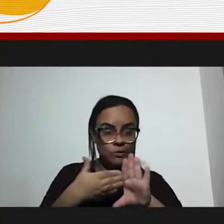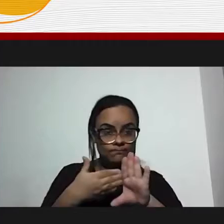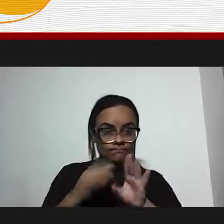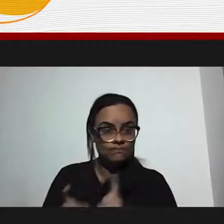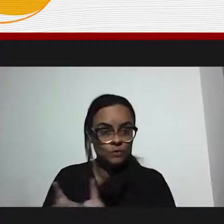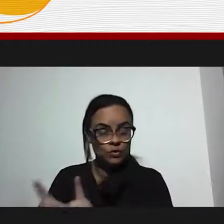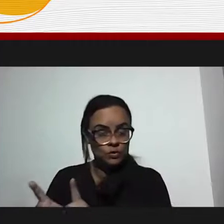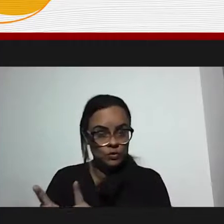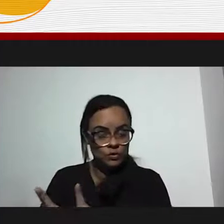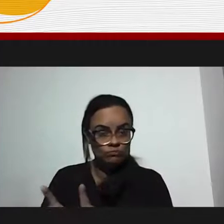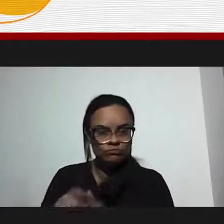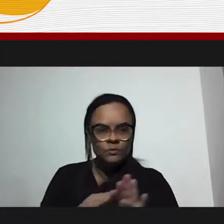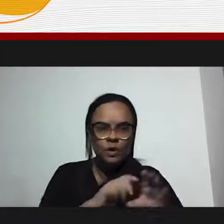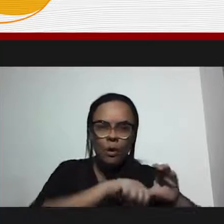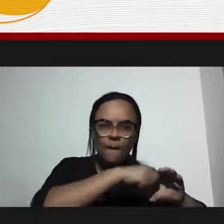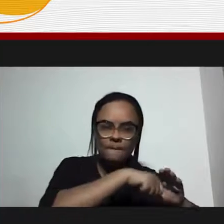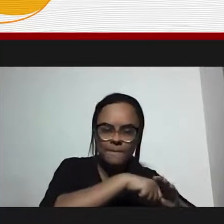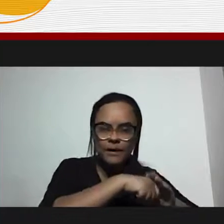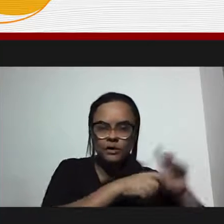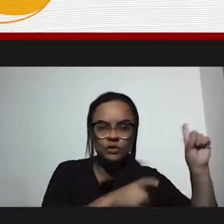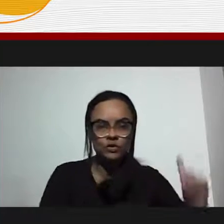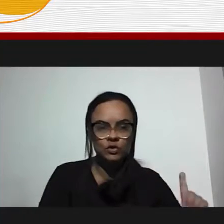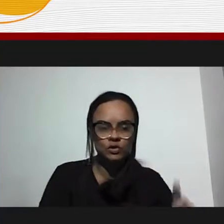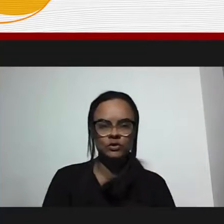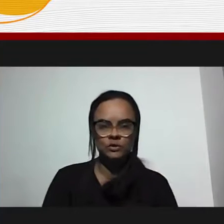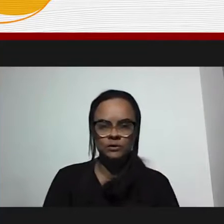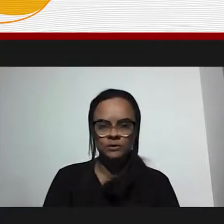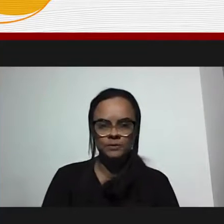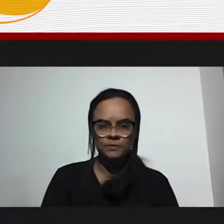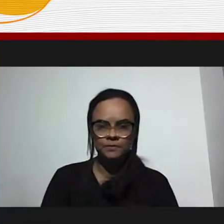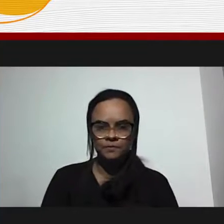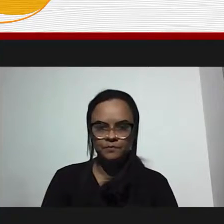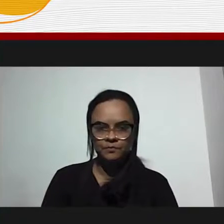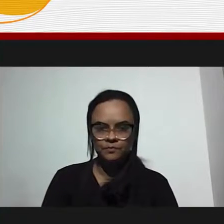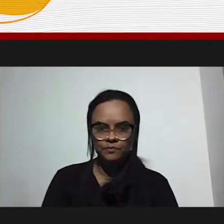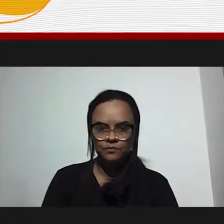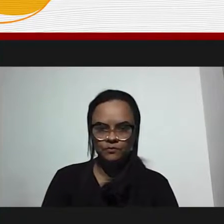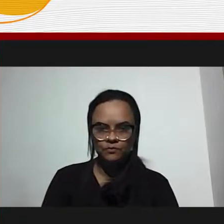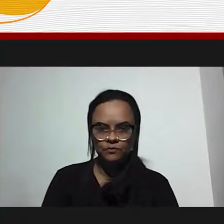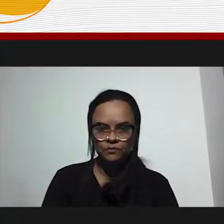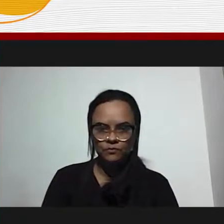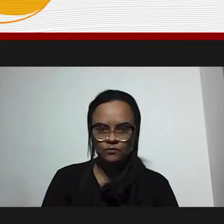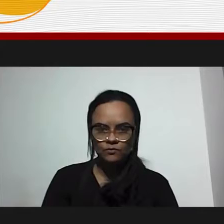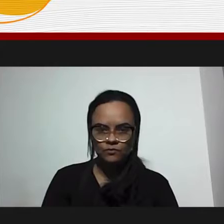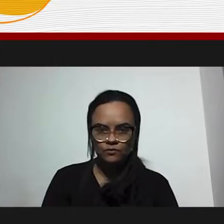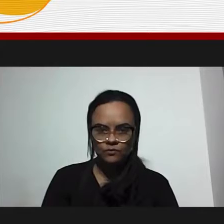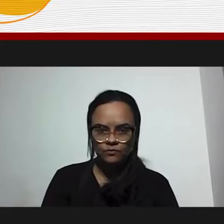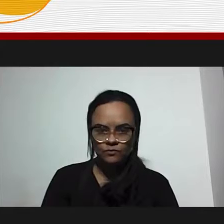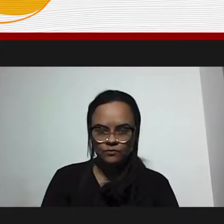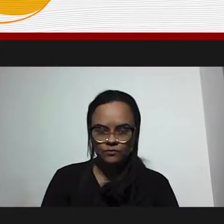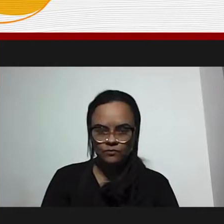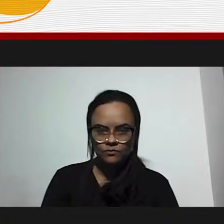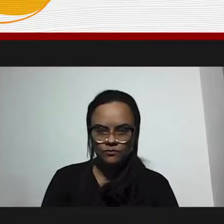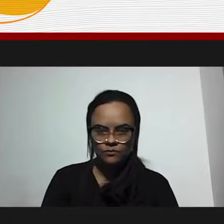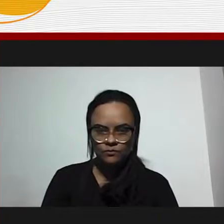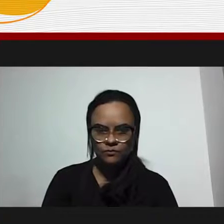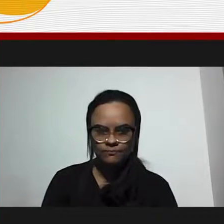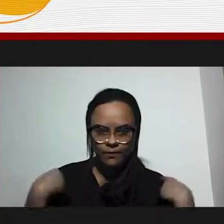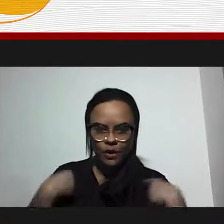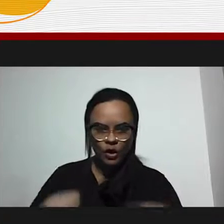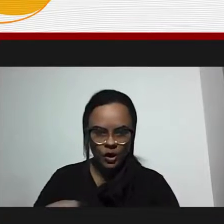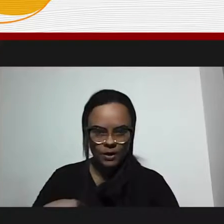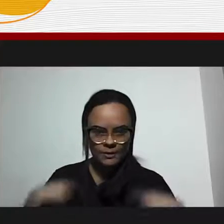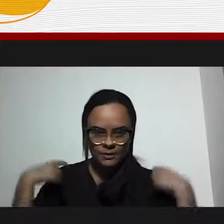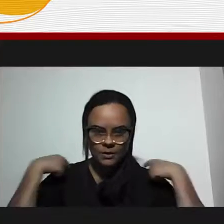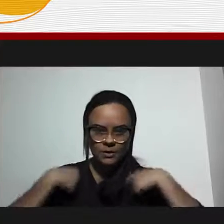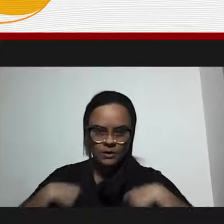da cozinha aqui do meu lado direito. E, enfim, eu tô vestindo a camisa também,